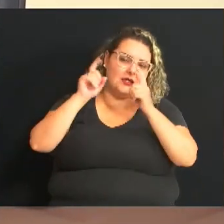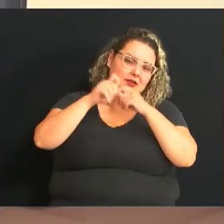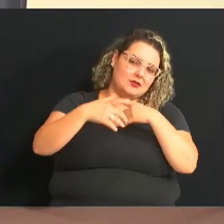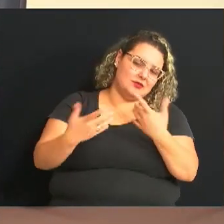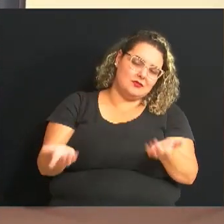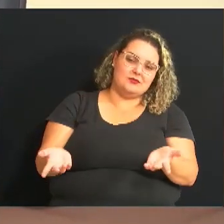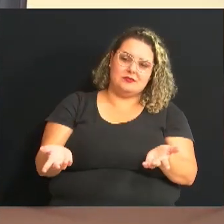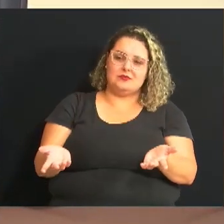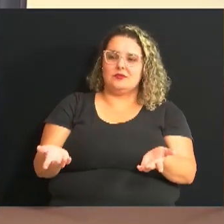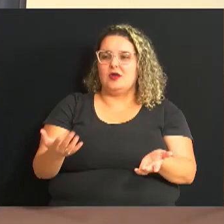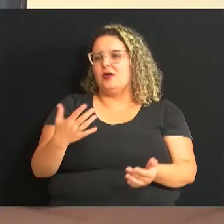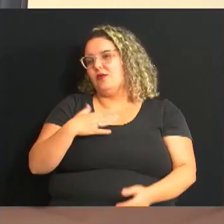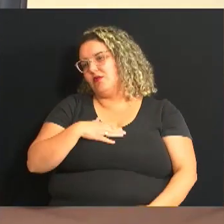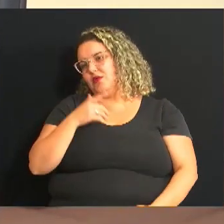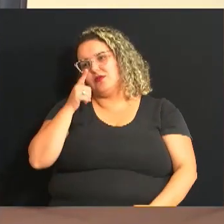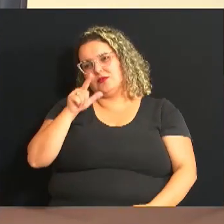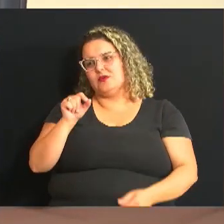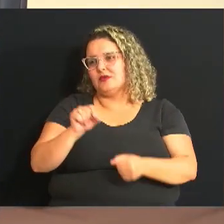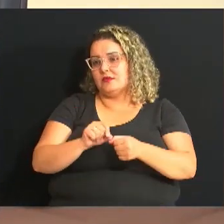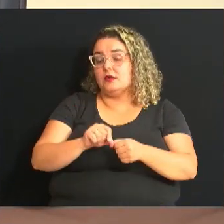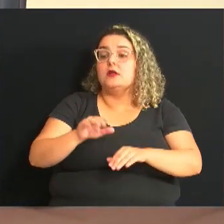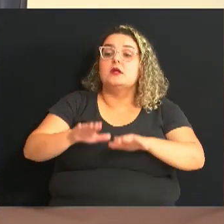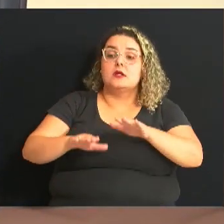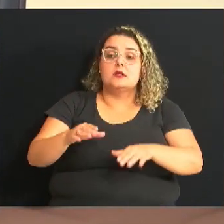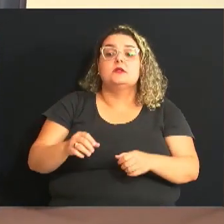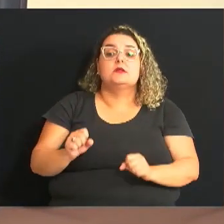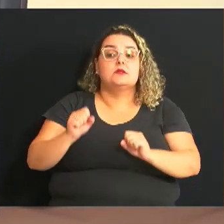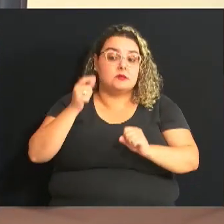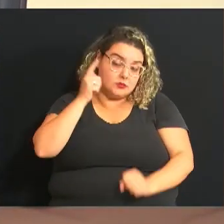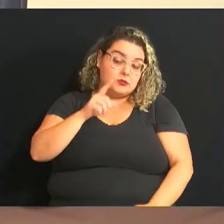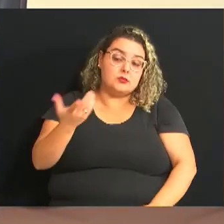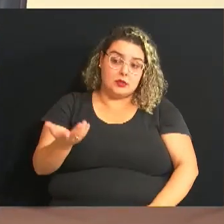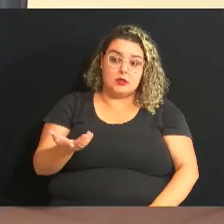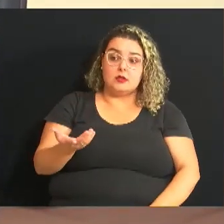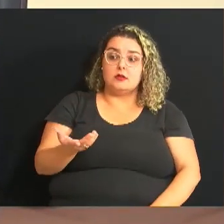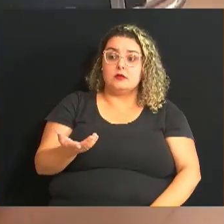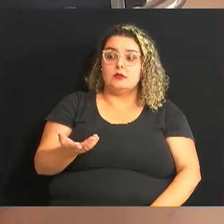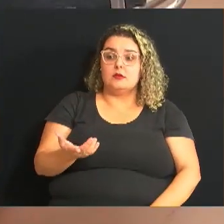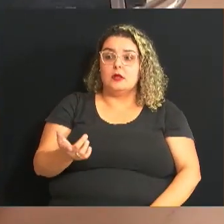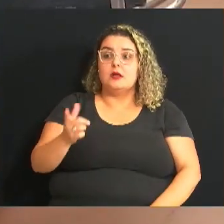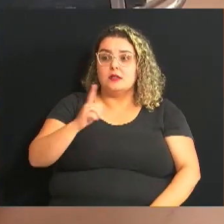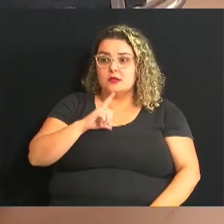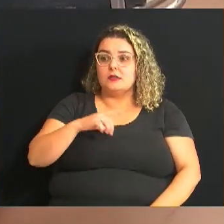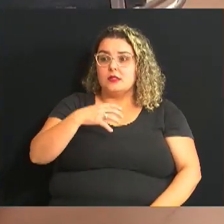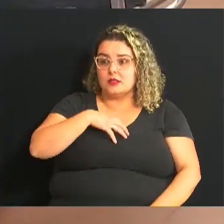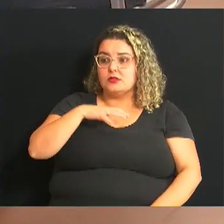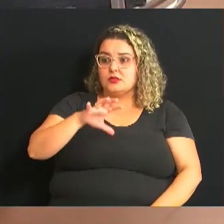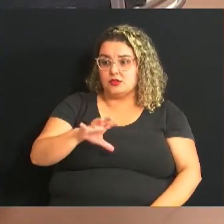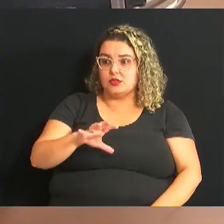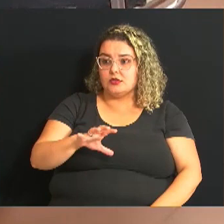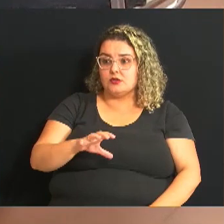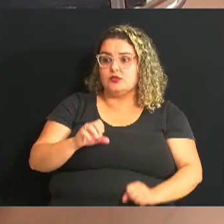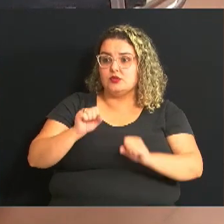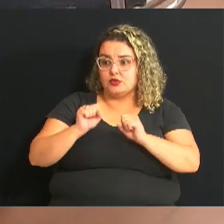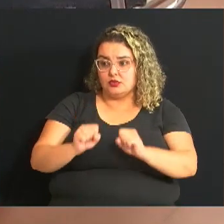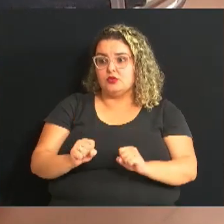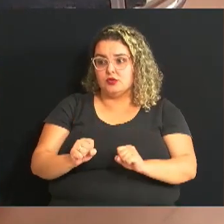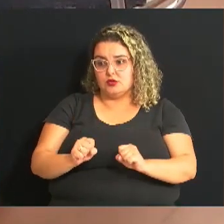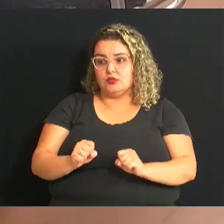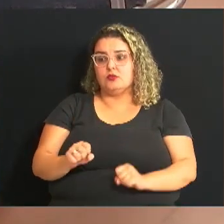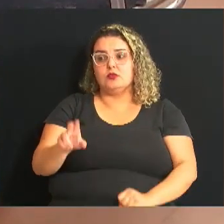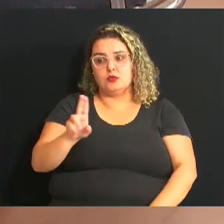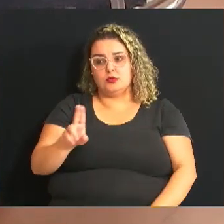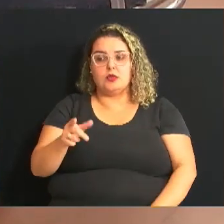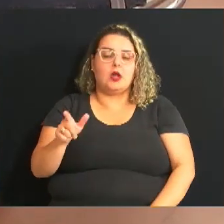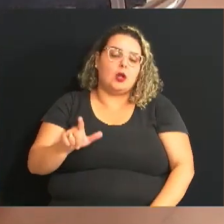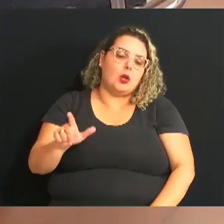meu não dá para fazer isso, e às vezes dá. Então, existem maneiras da gente poder implementar, claro,